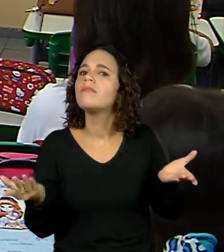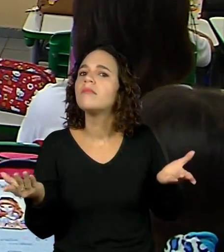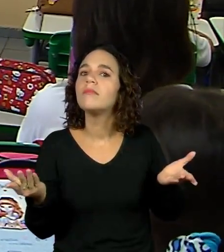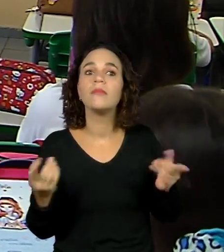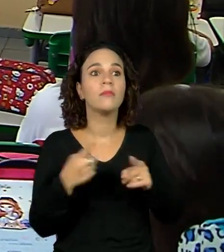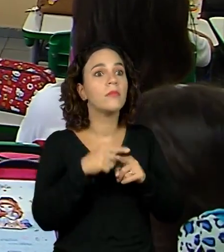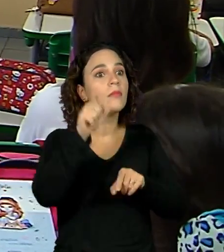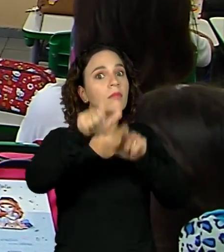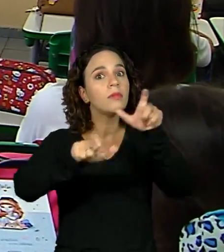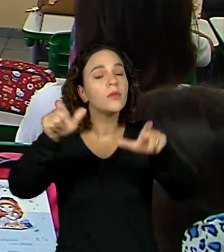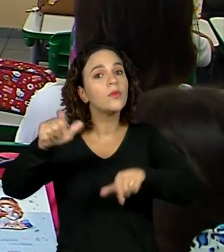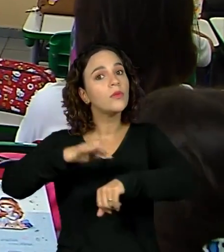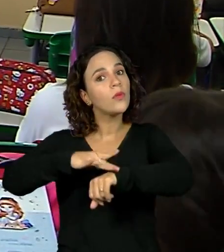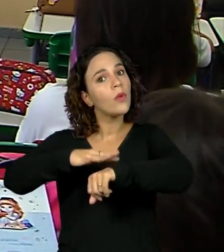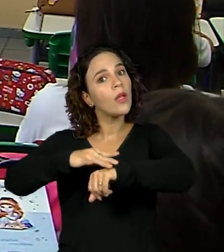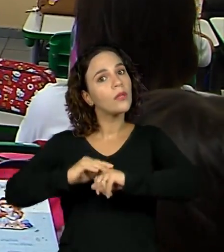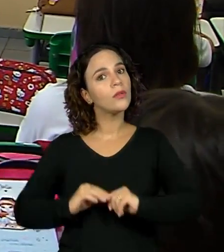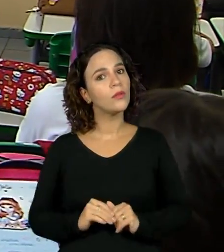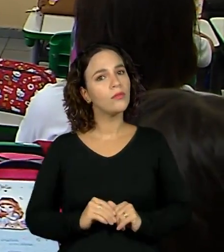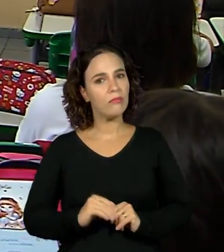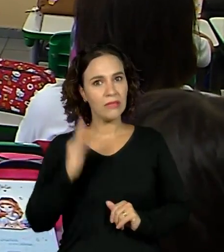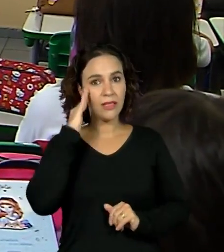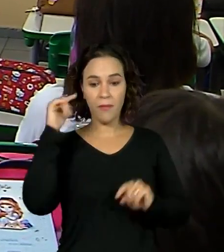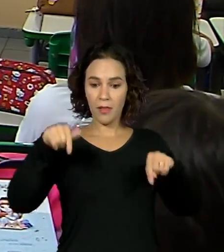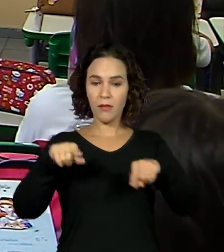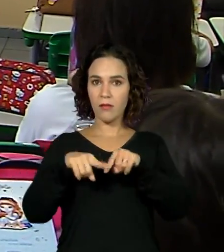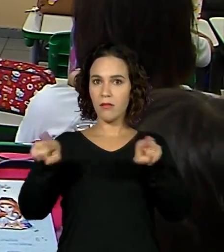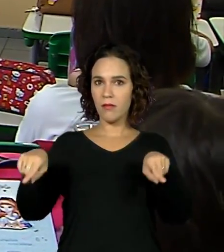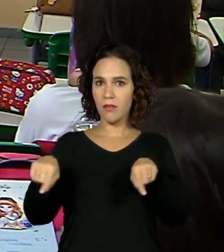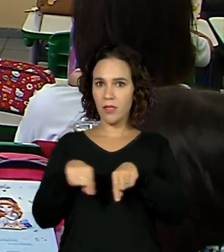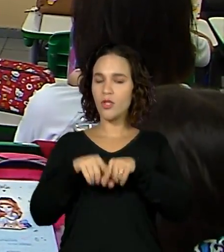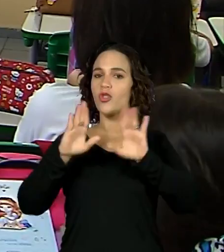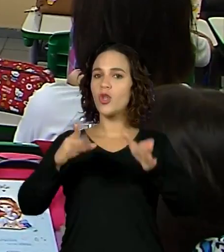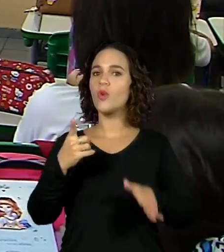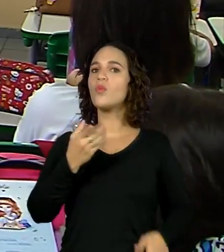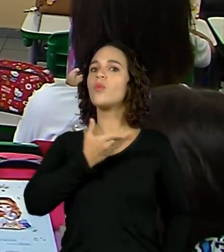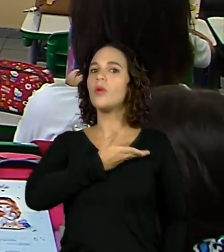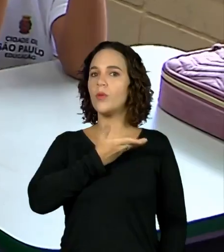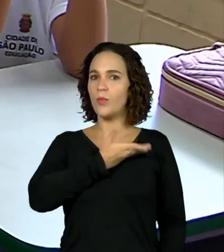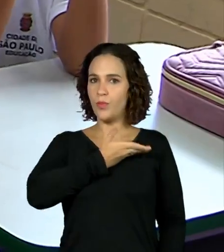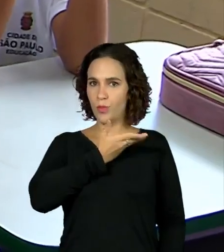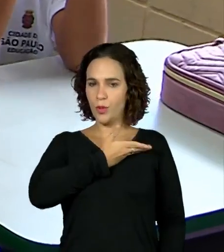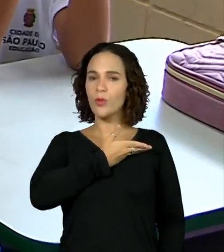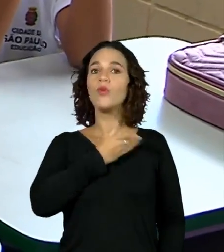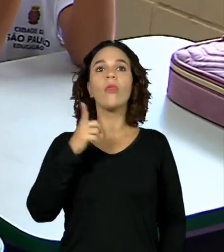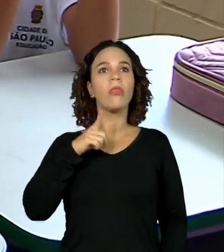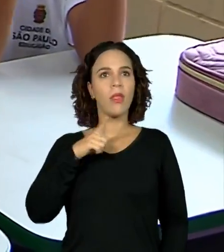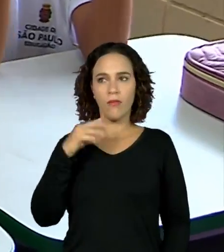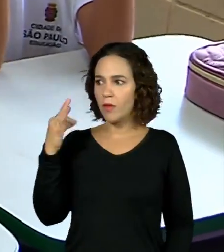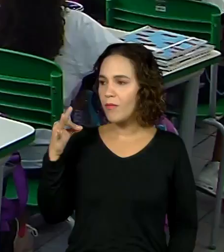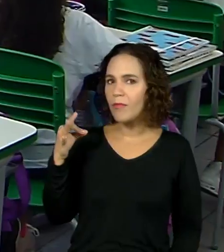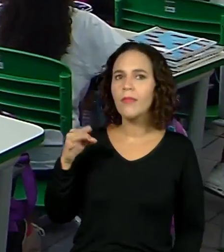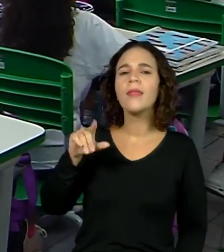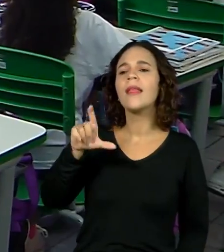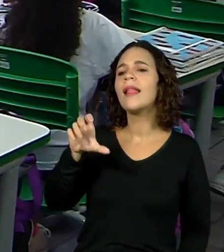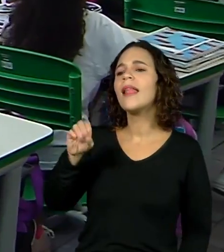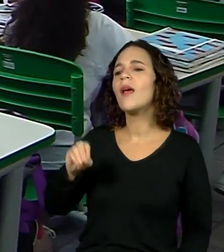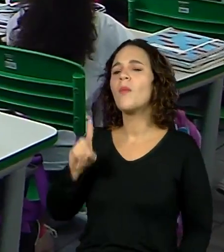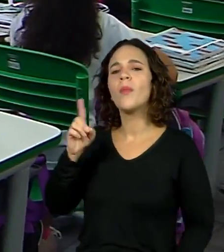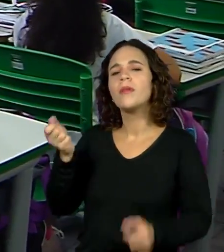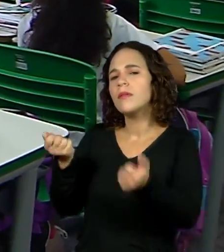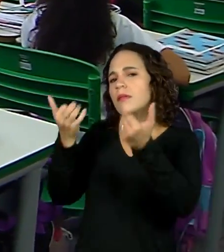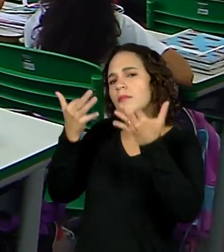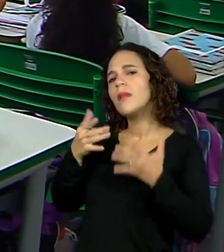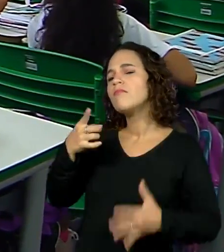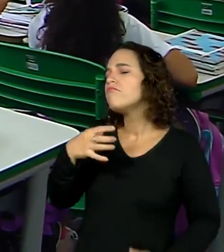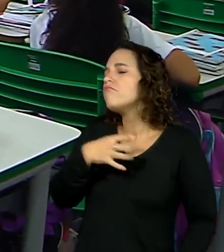ficando doentes, né? A gente sabe que aqui na nossa sala nós já tivemos um coleguinha que ficou com dengue, né? Ô, Léo, você pode falar pra gente